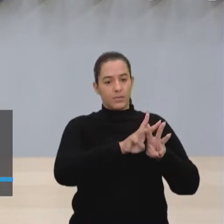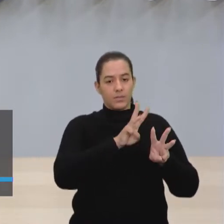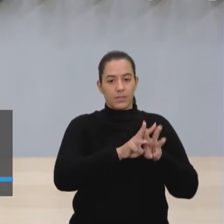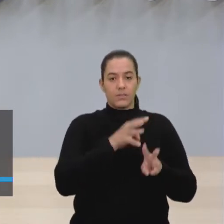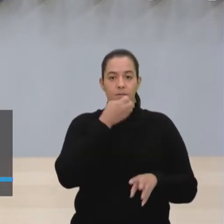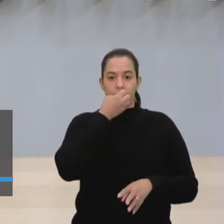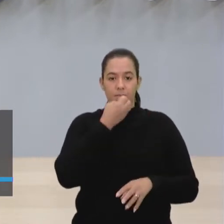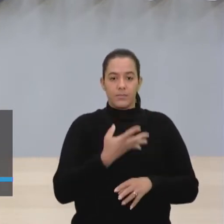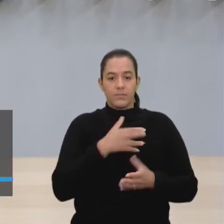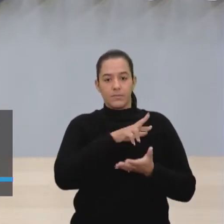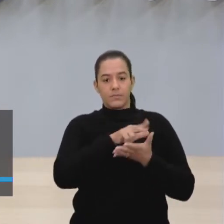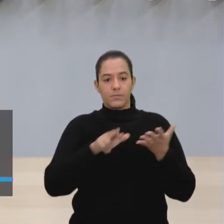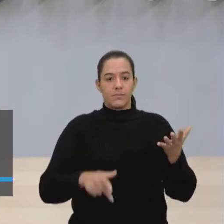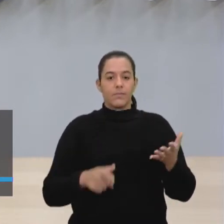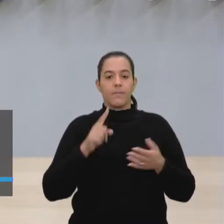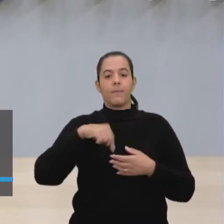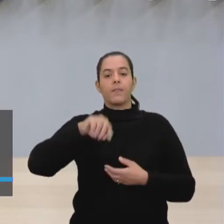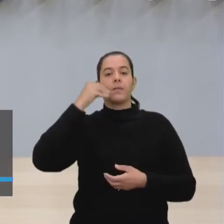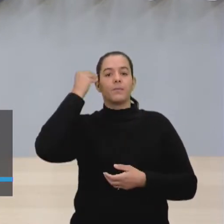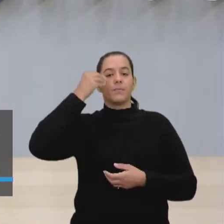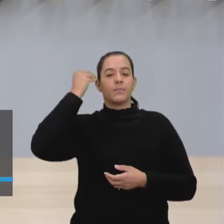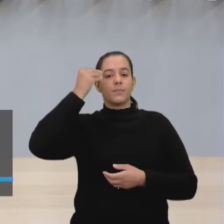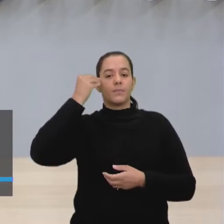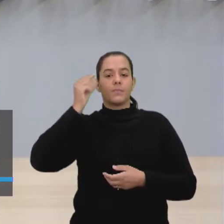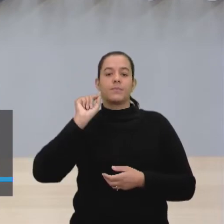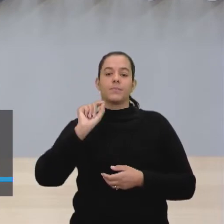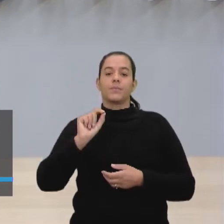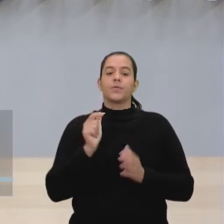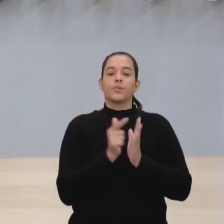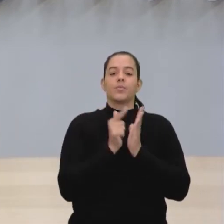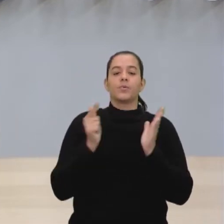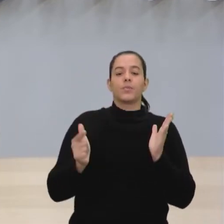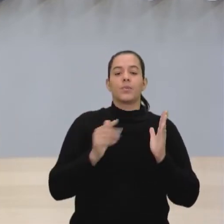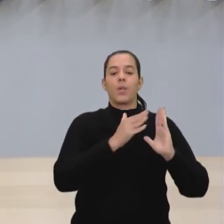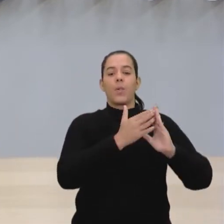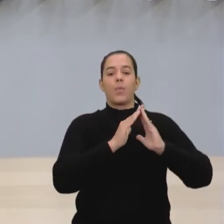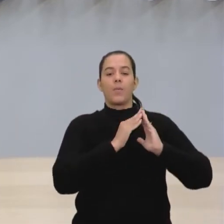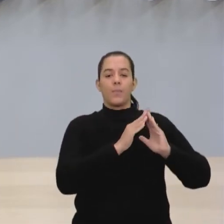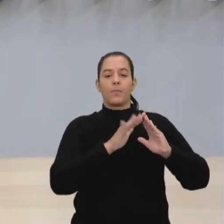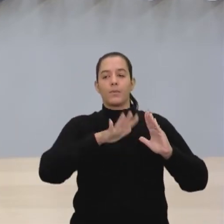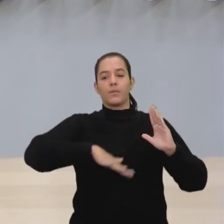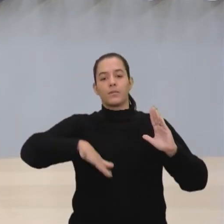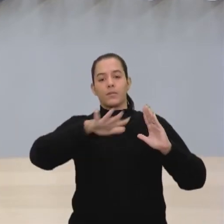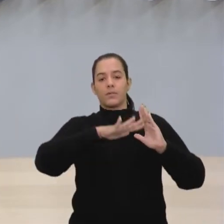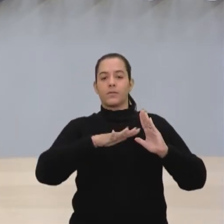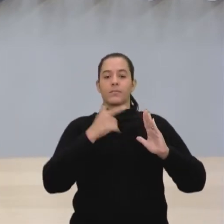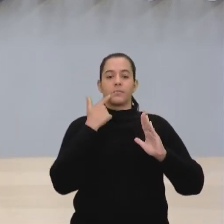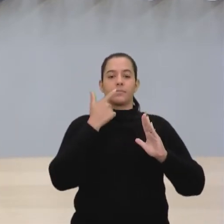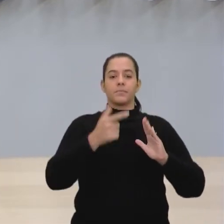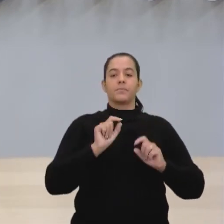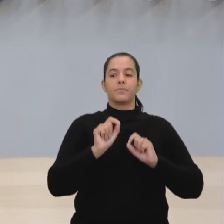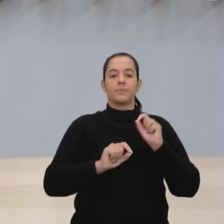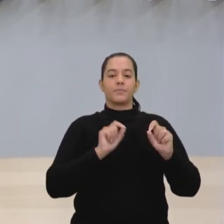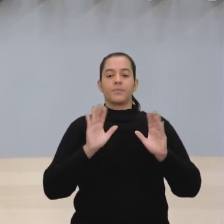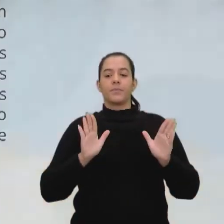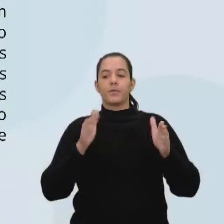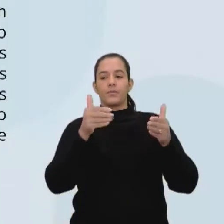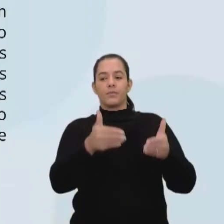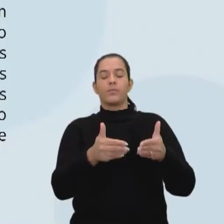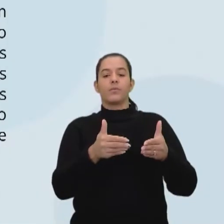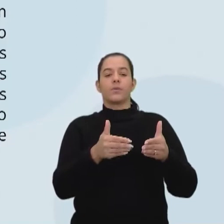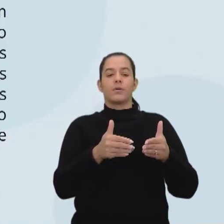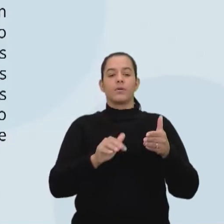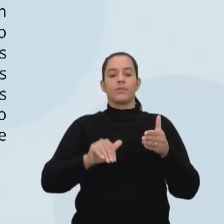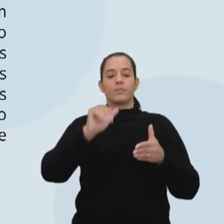gente vai trazer um pouquinho de uma experiência de um jornalismo comunitário naquele viés que eu falei, né? Voltado mais